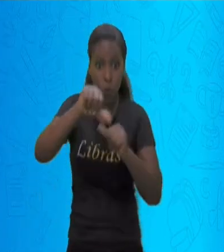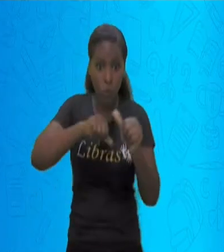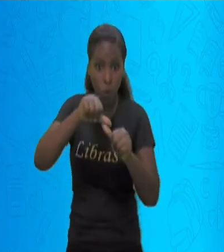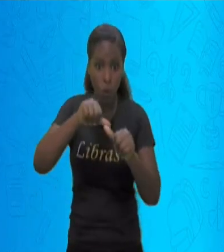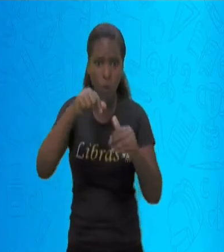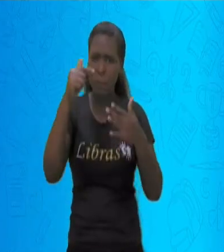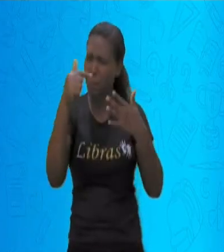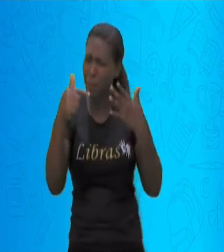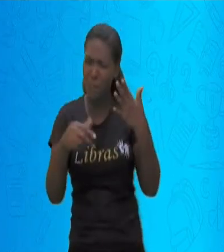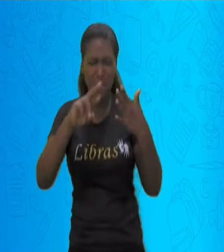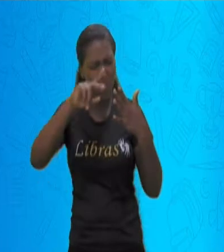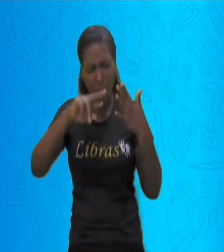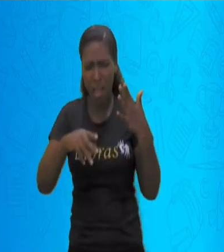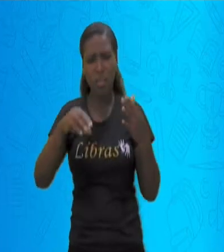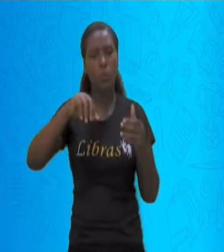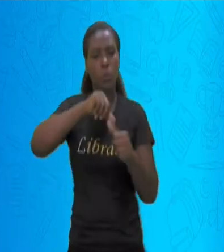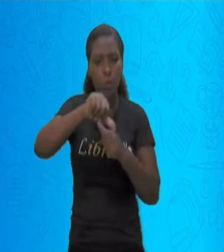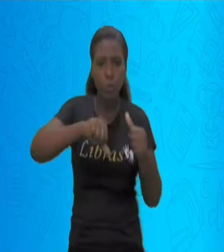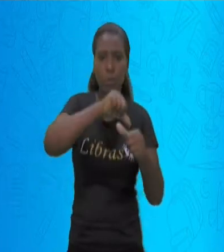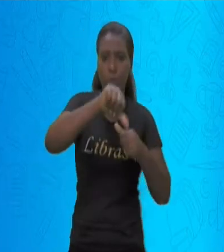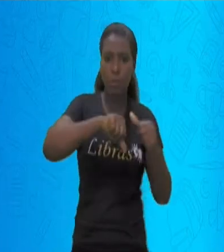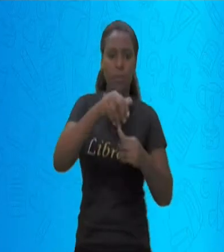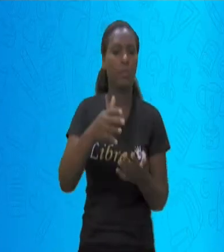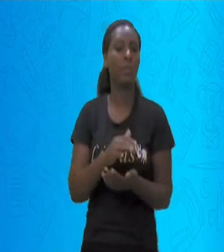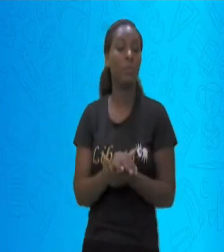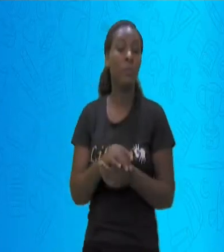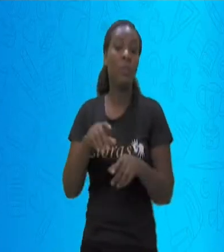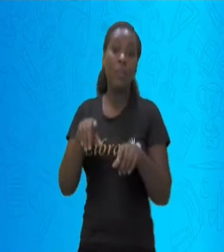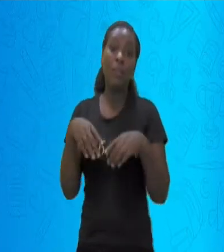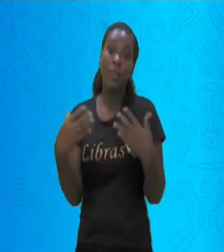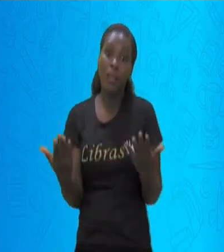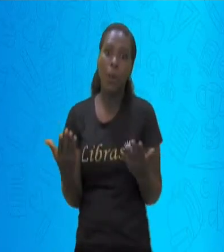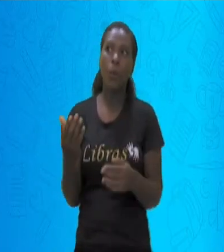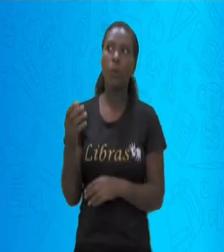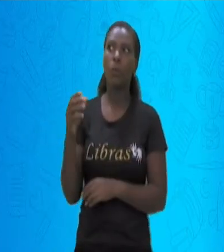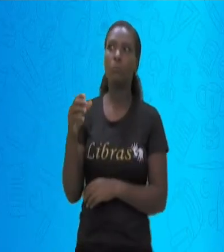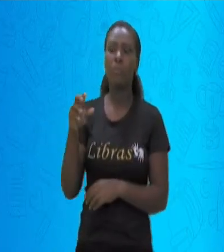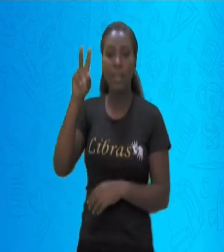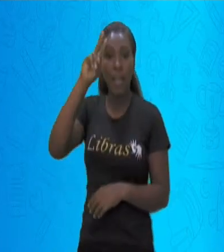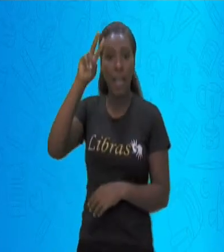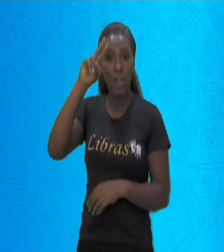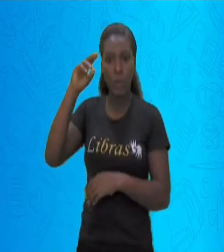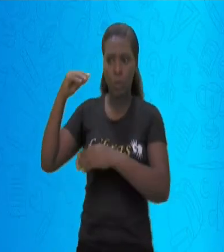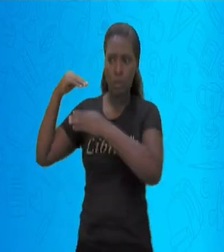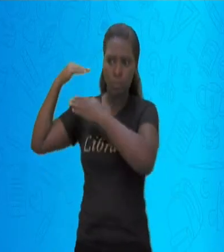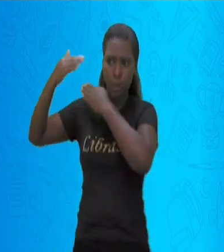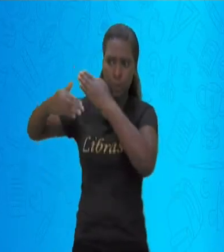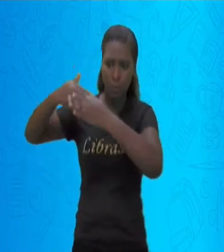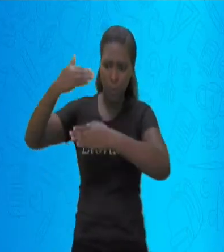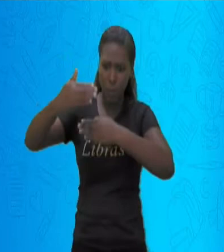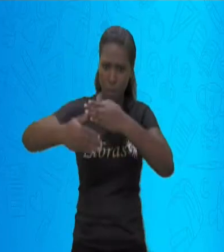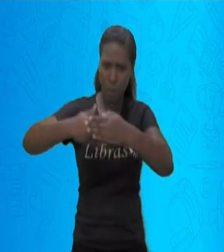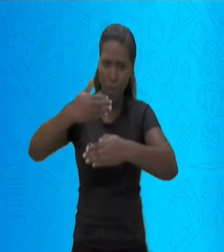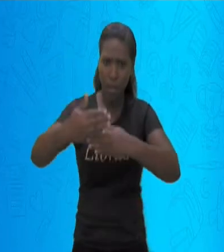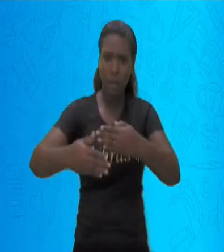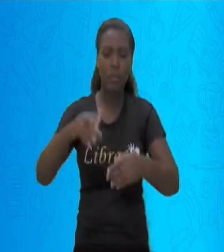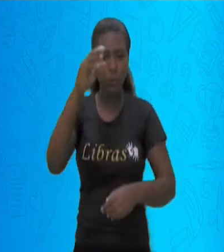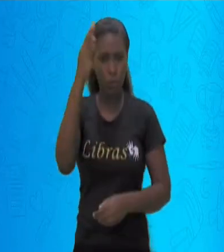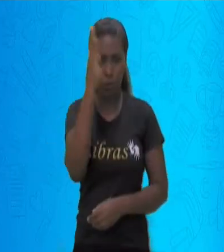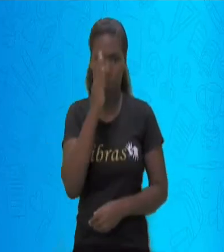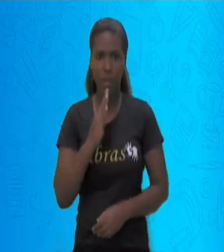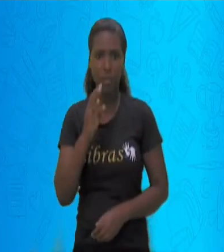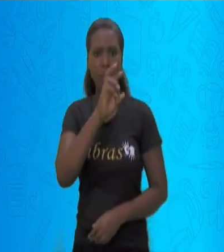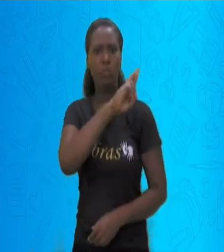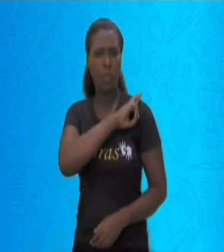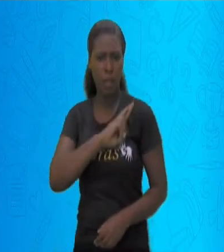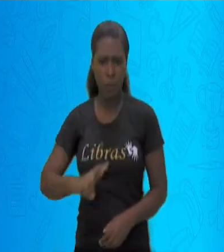sua história, na sua república, na nova república. Então, o que acontece? Nós tivemos que mudar a